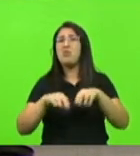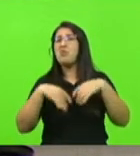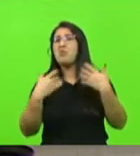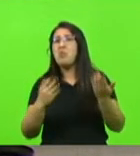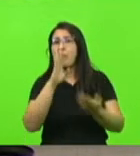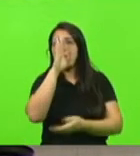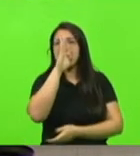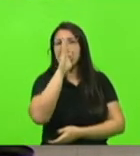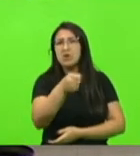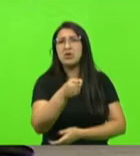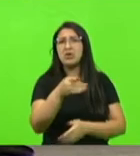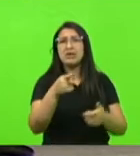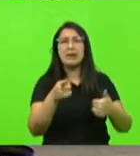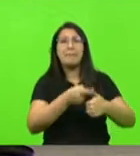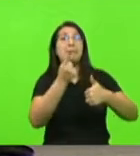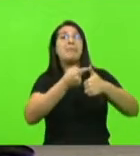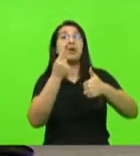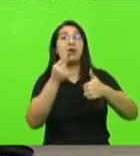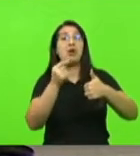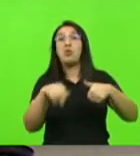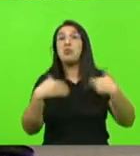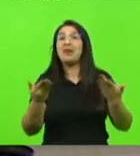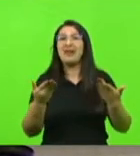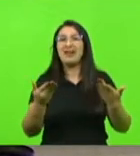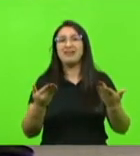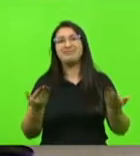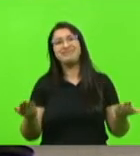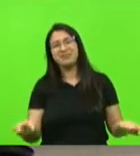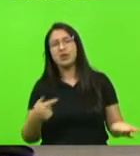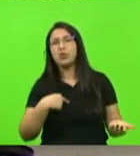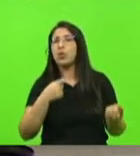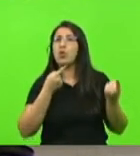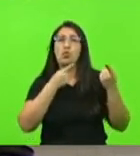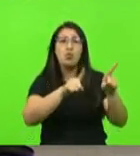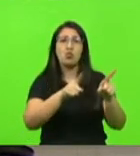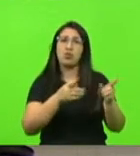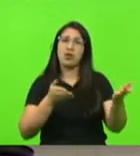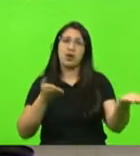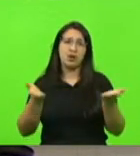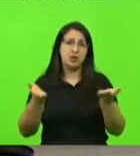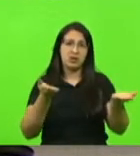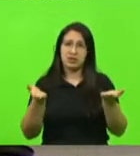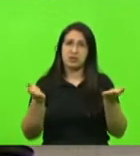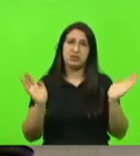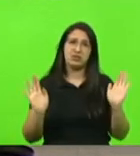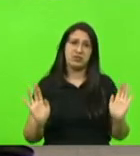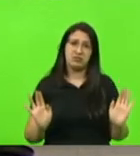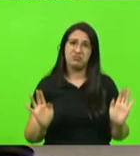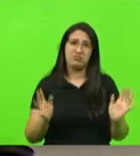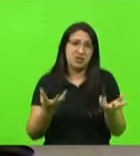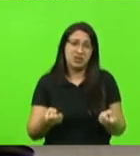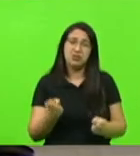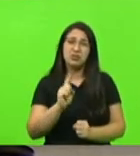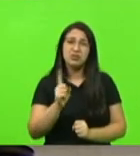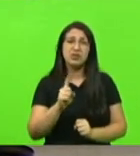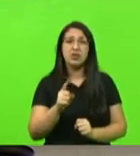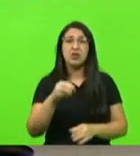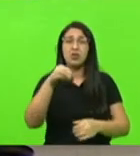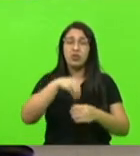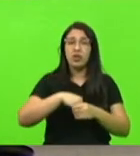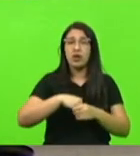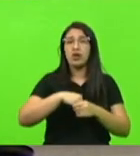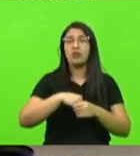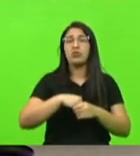educação. Por isso que eu repudiei muito a licitação, principalmente nas câmeras de vigilância,